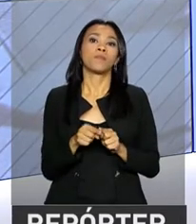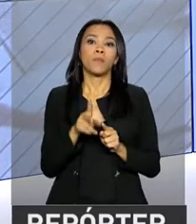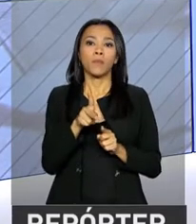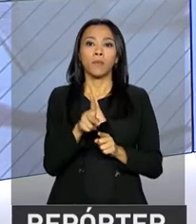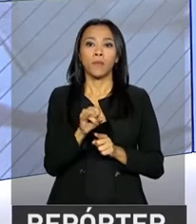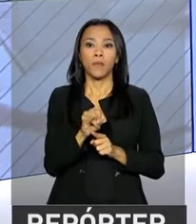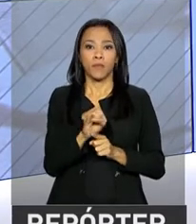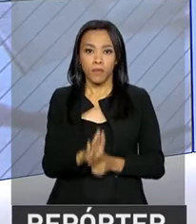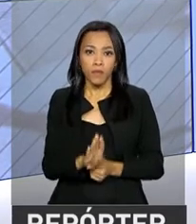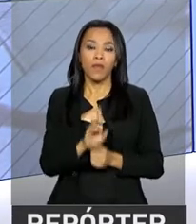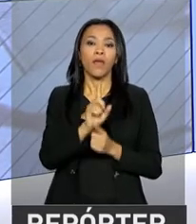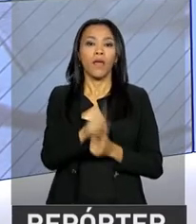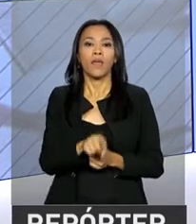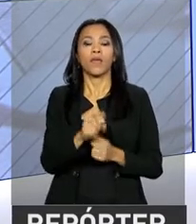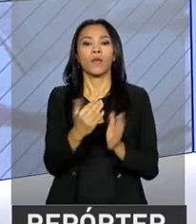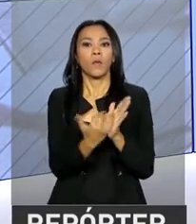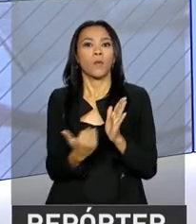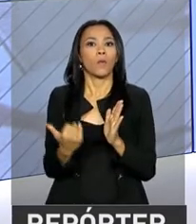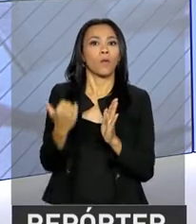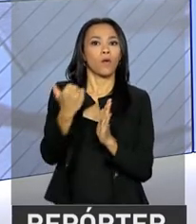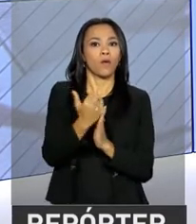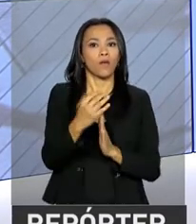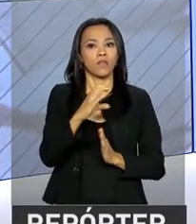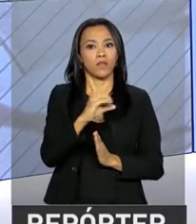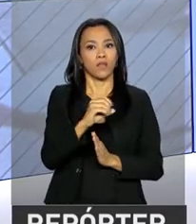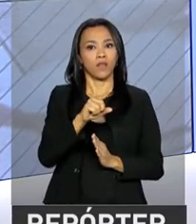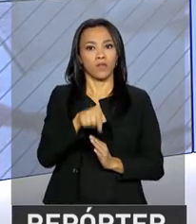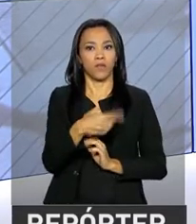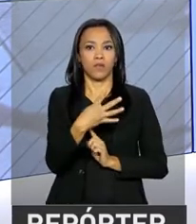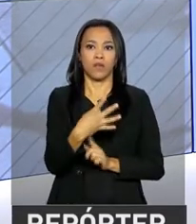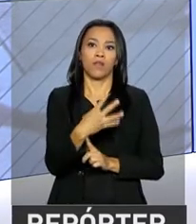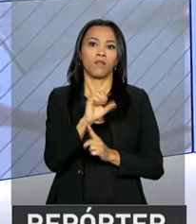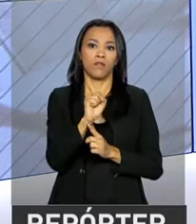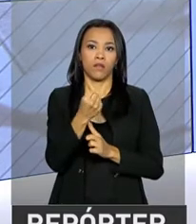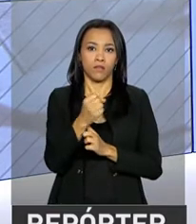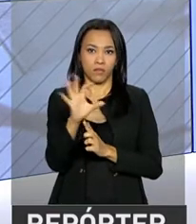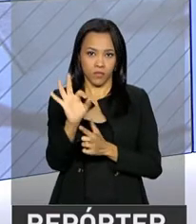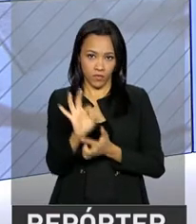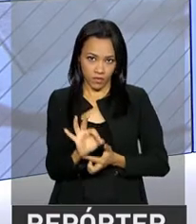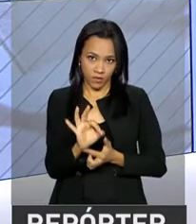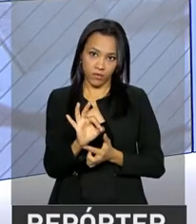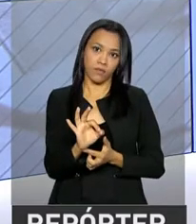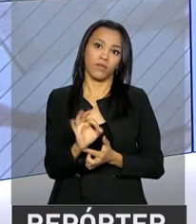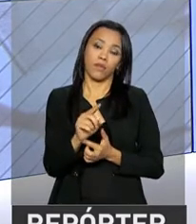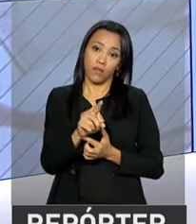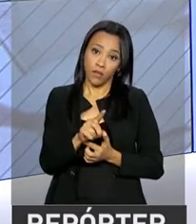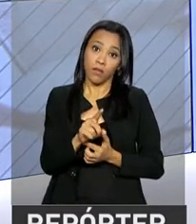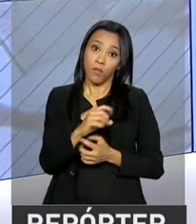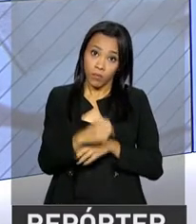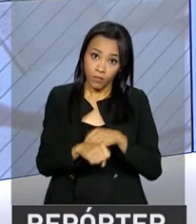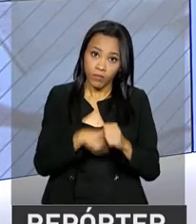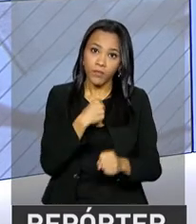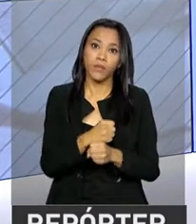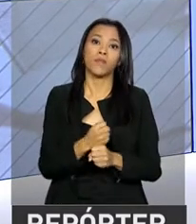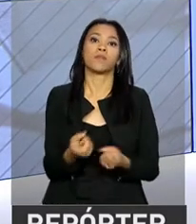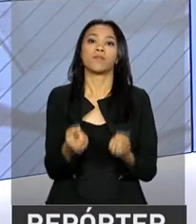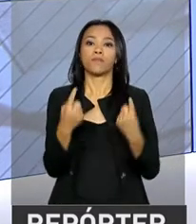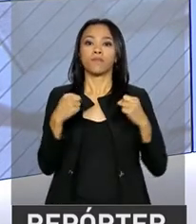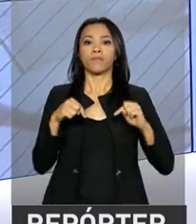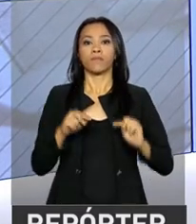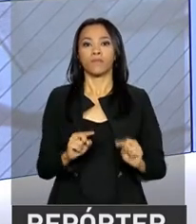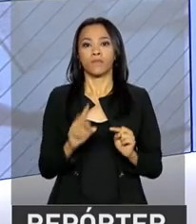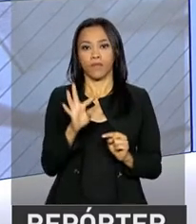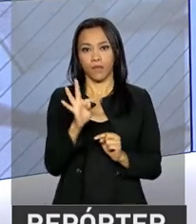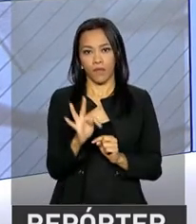a estimativa de crescimento de 0,48 por cento ao ano já a taxa